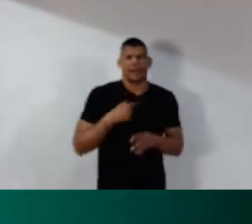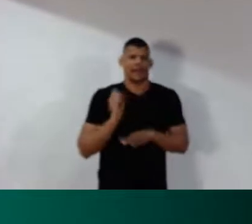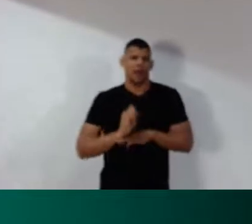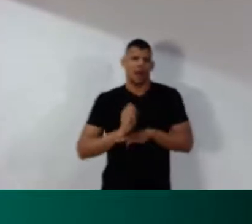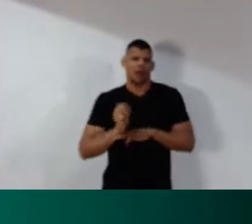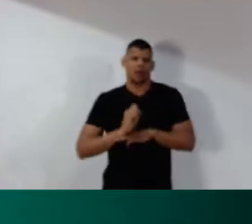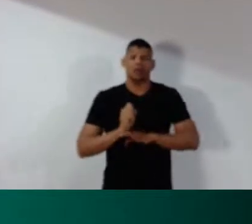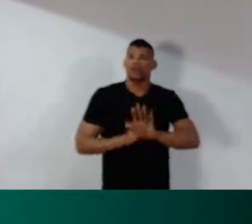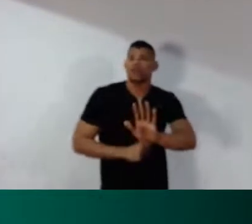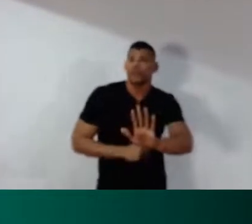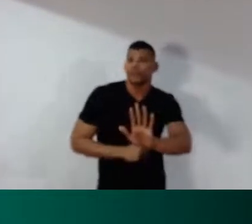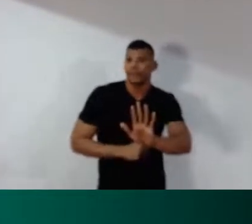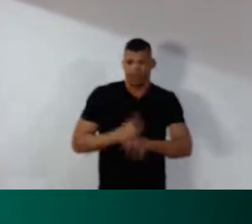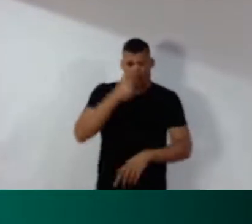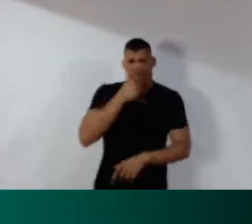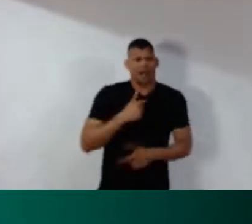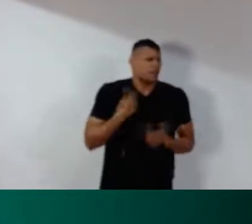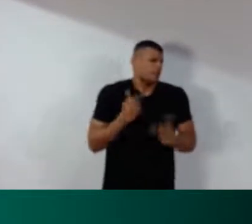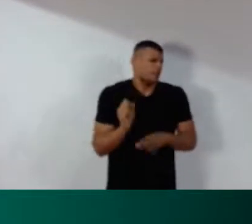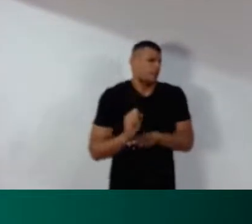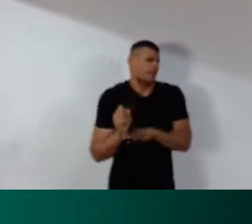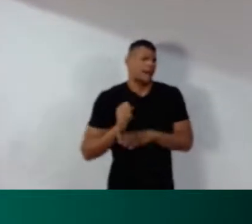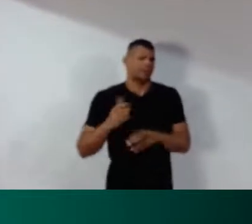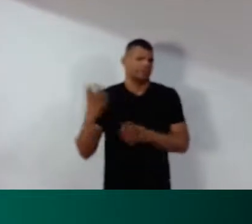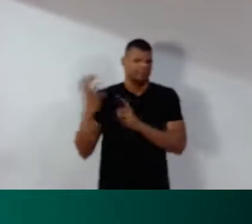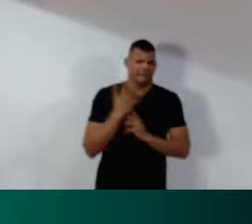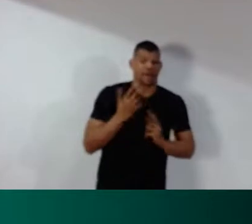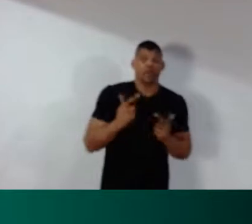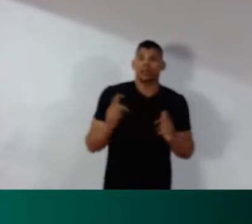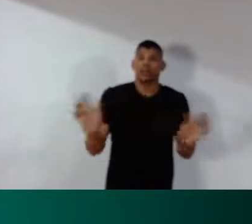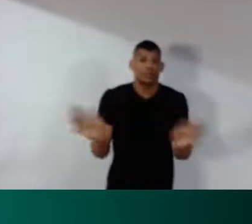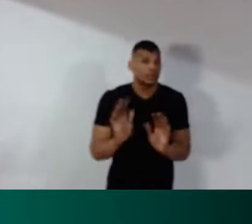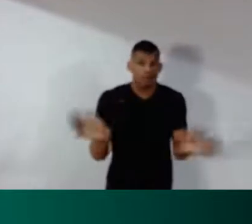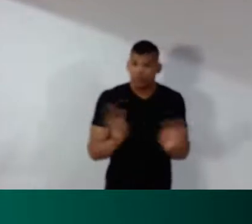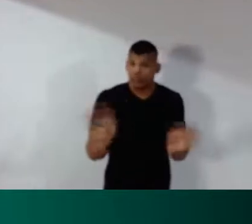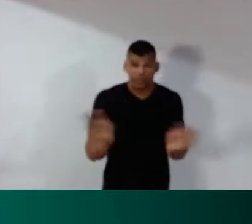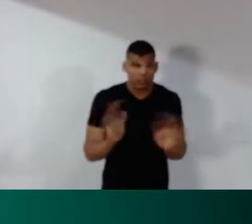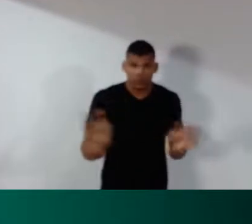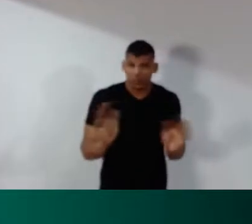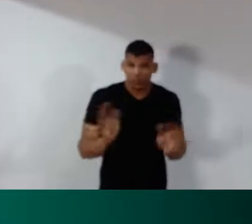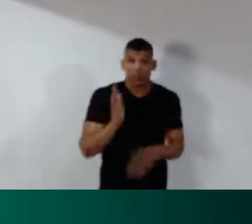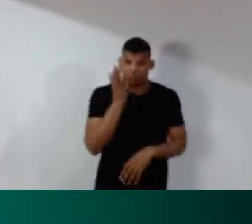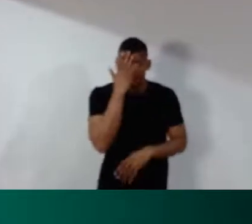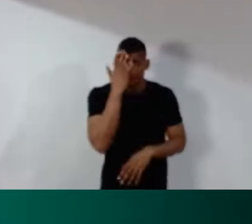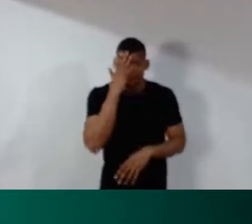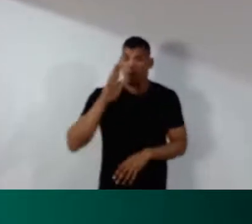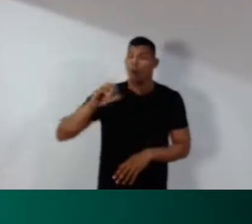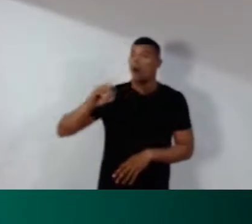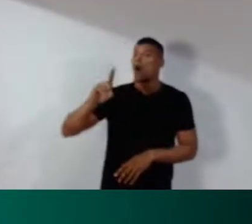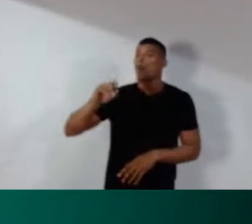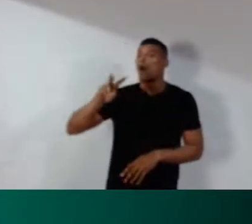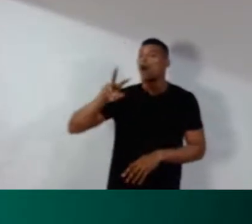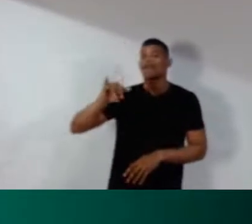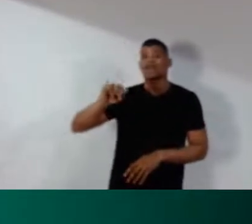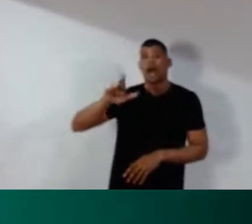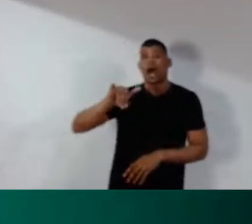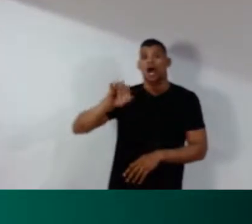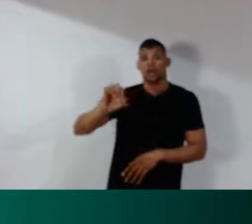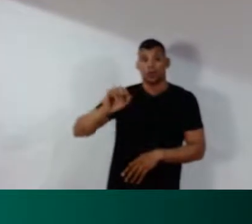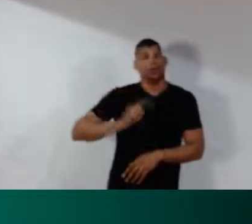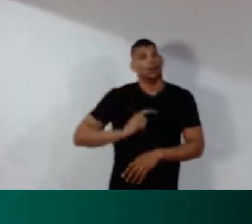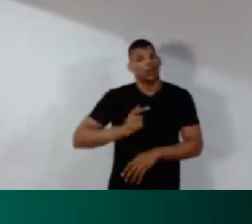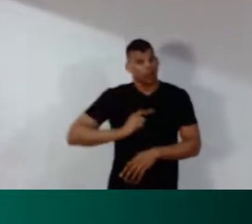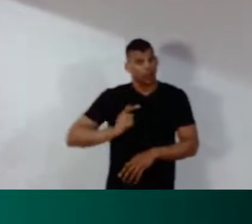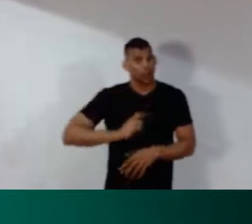carro não Galera nossa logística de país inteiro é feito de modo rodoviário é caminhão